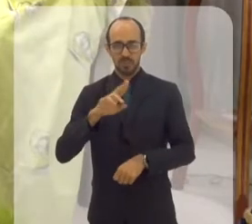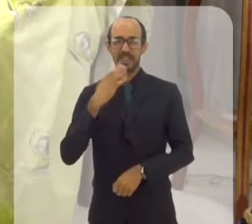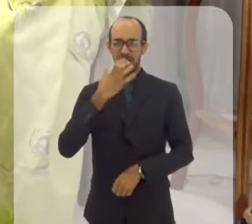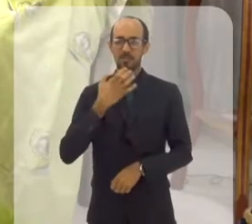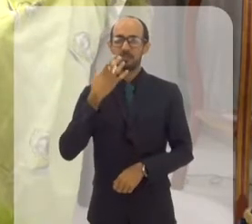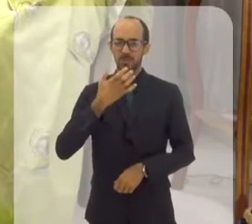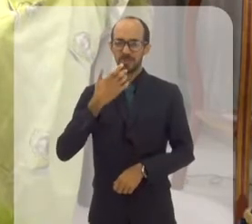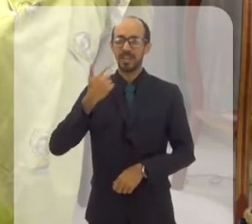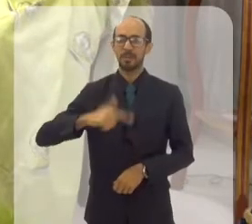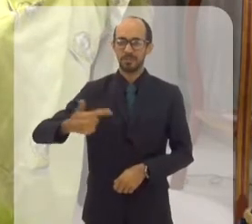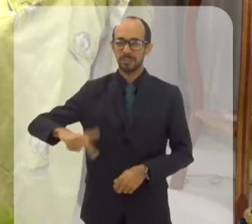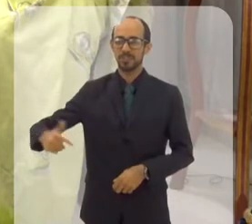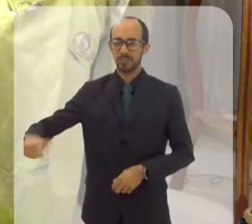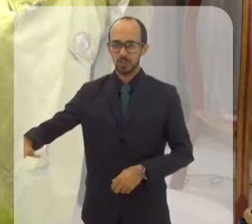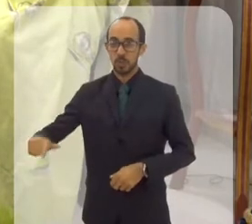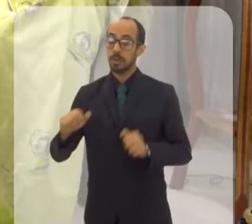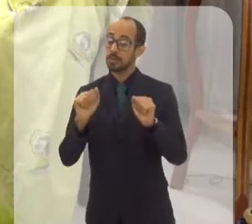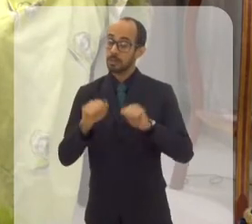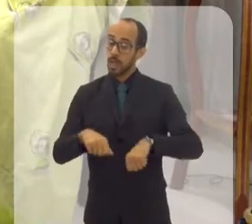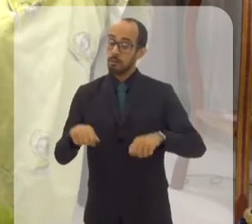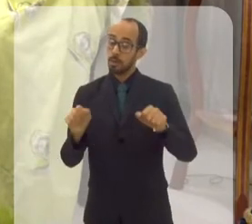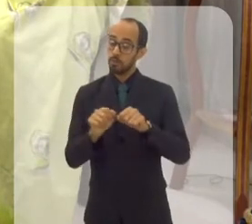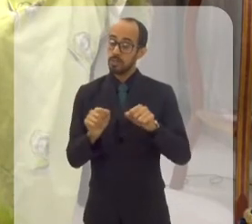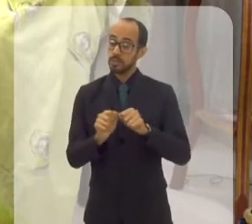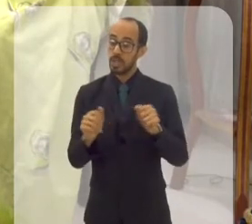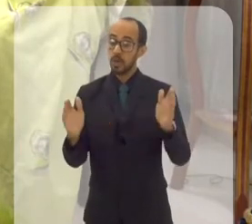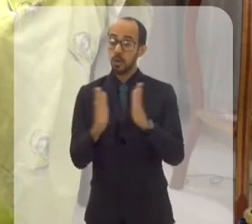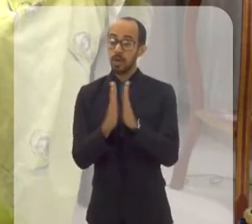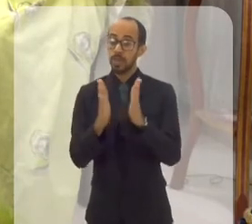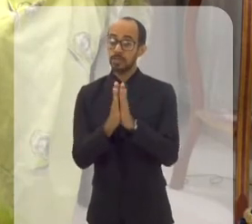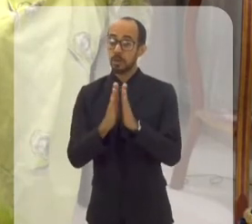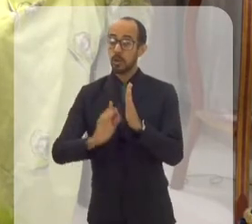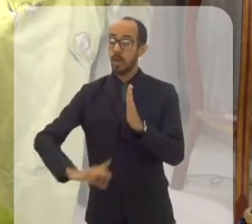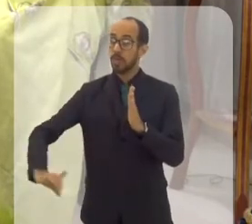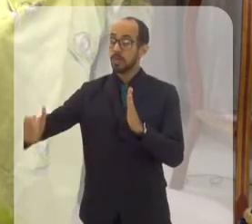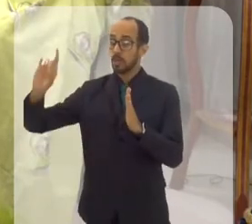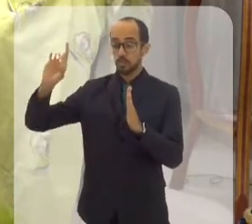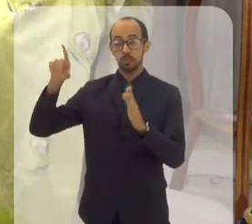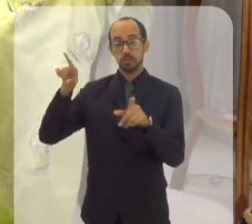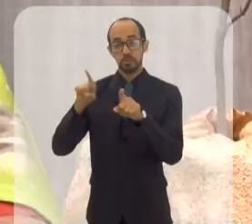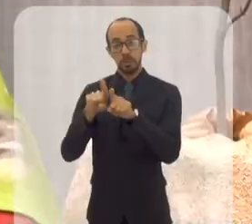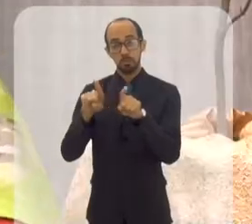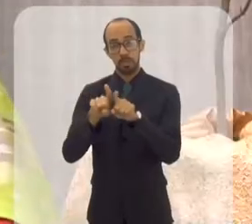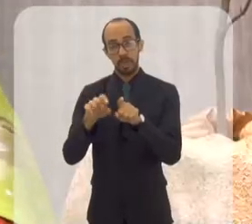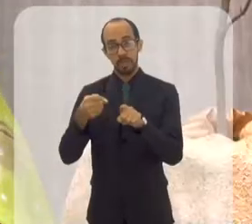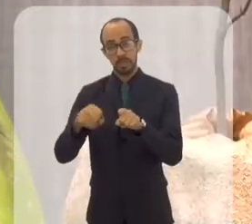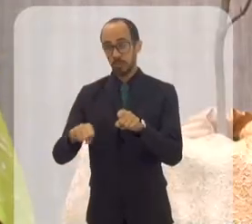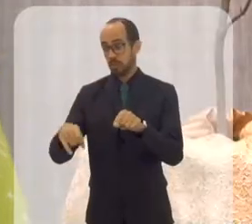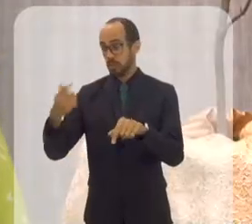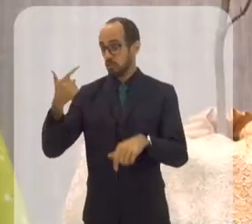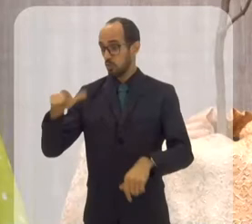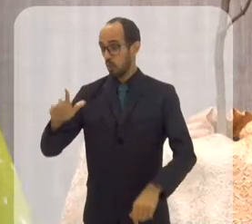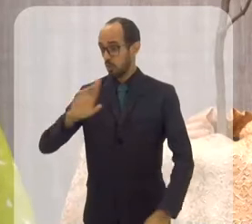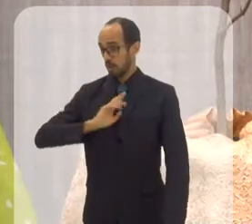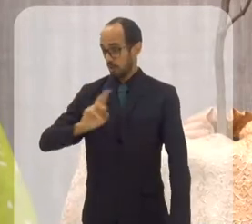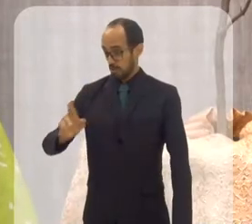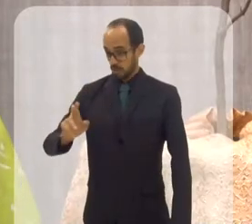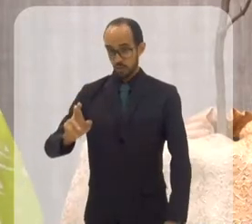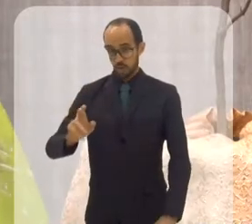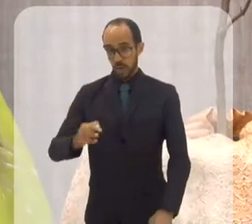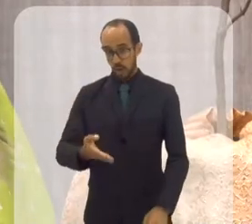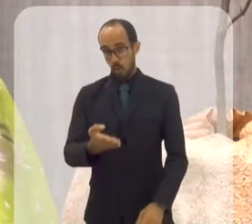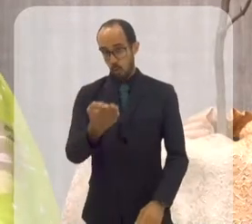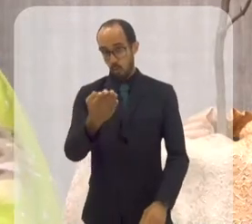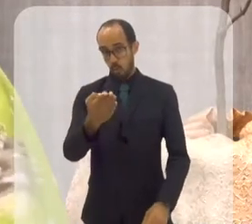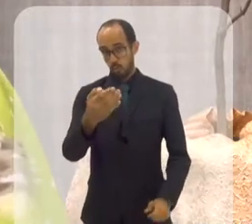Krishna. Tá? Mas a gente pode fazer com oração, porque eu acho que oração é para nos elevar a Deus. Então, se você tem uma, professa uma outra